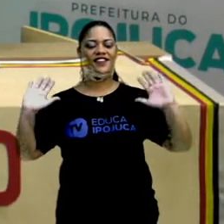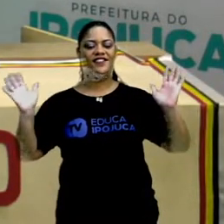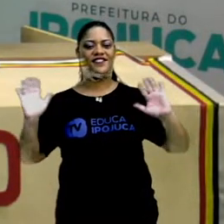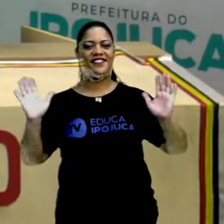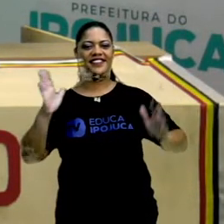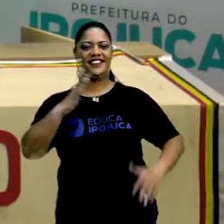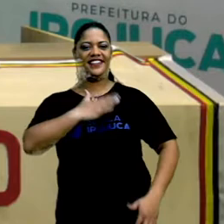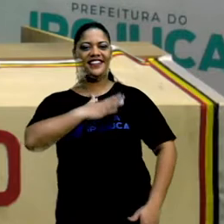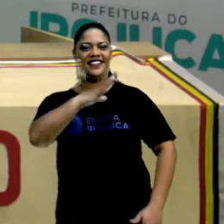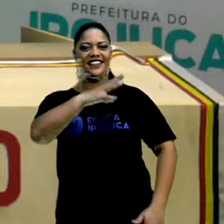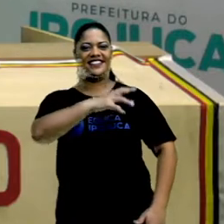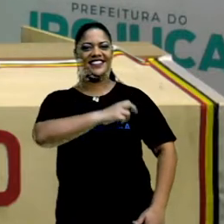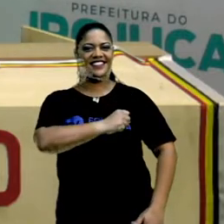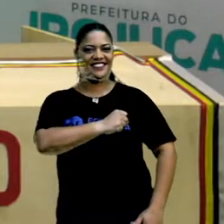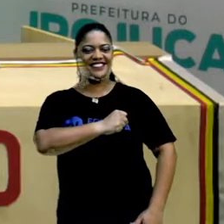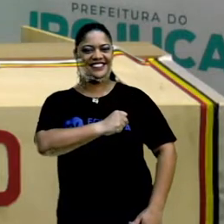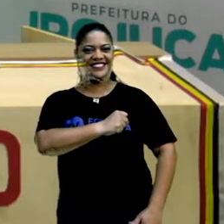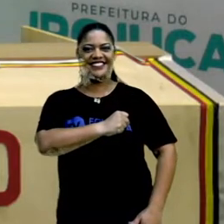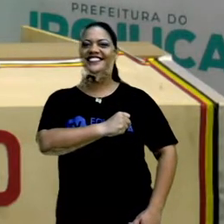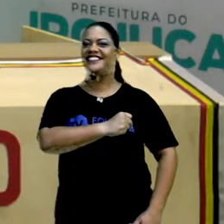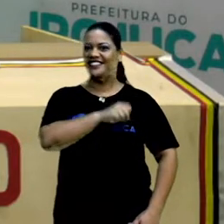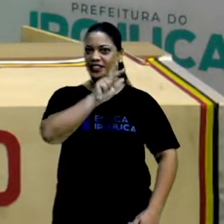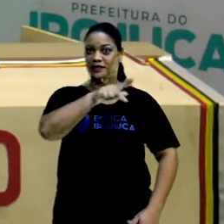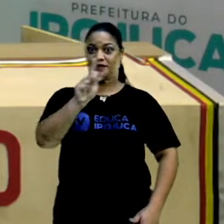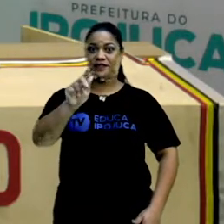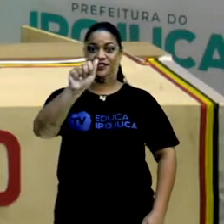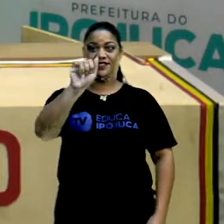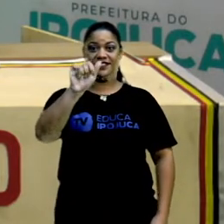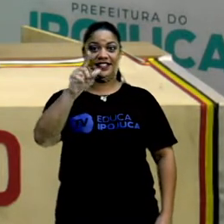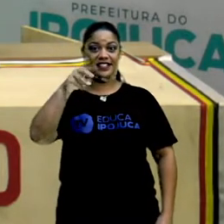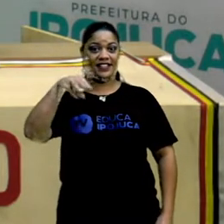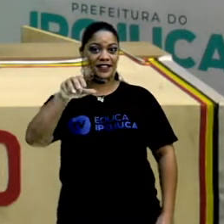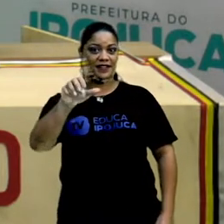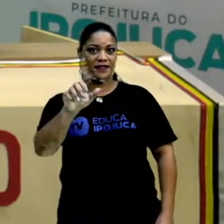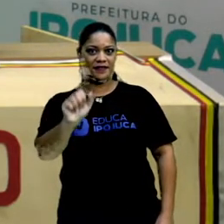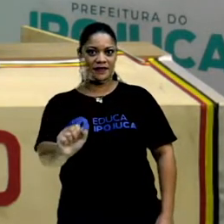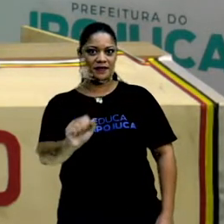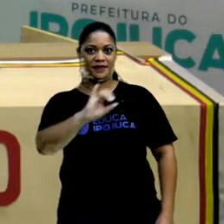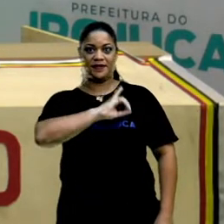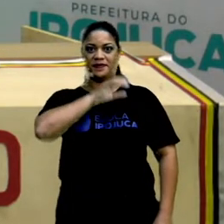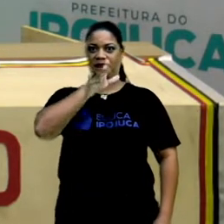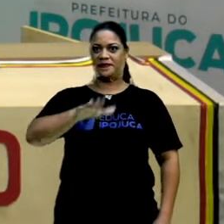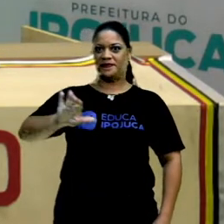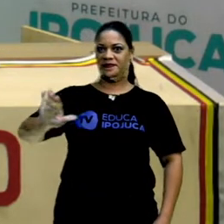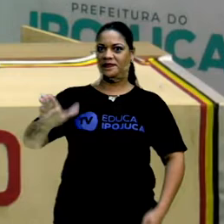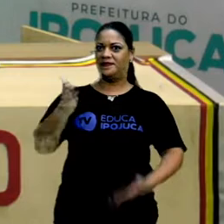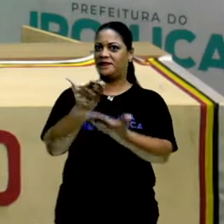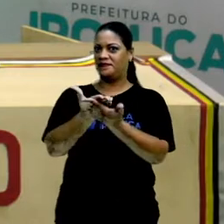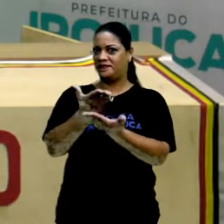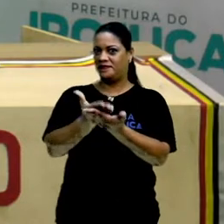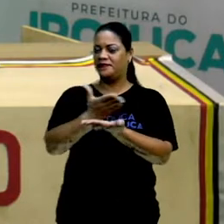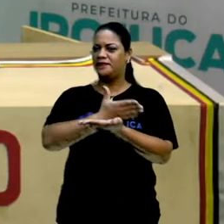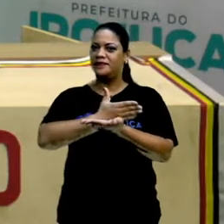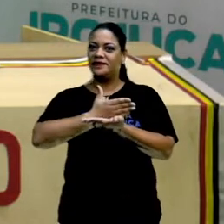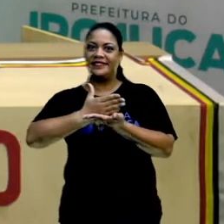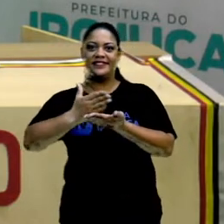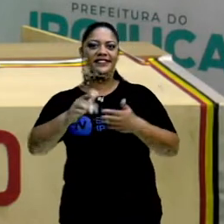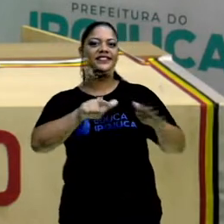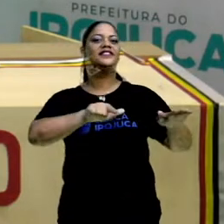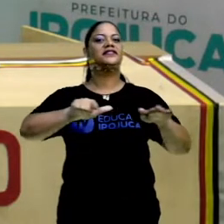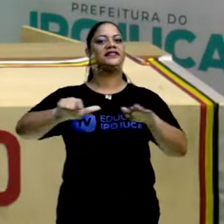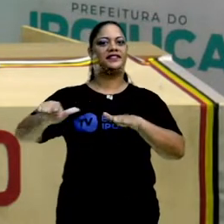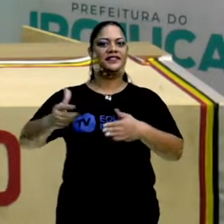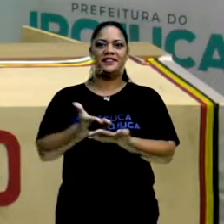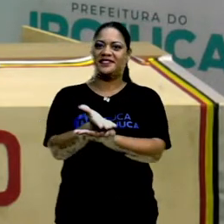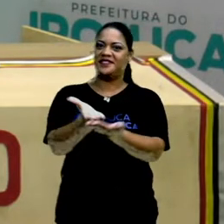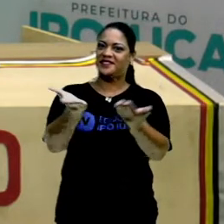Meus amores, olha que aí uma aqui de volta com Educa e Pujuca, iniciando mais uma